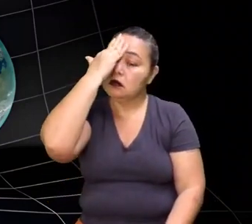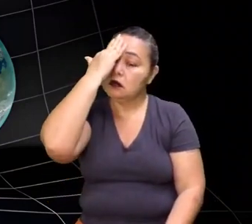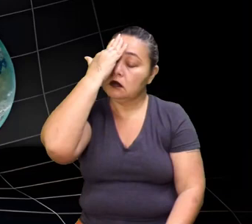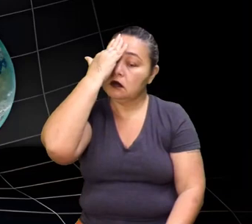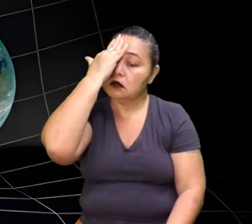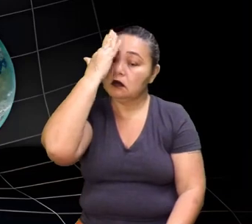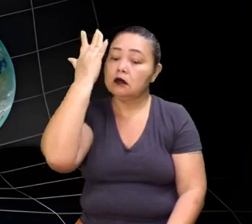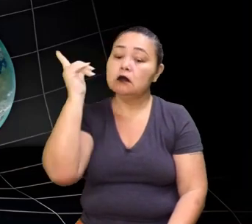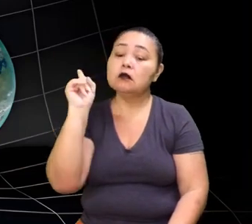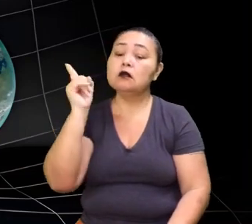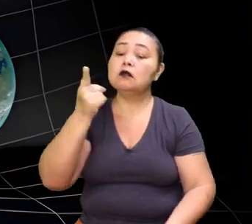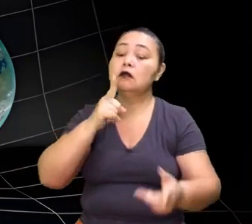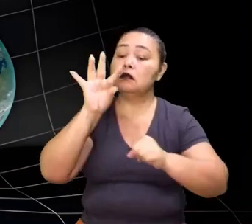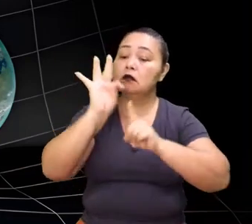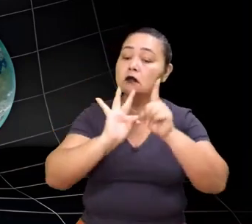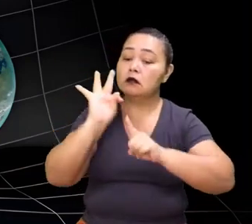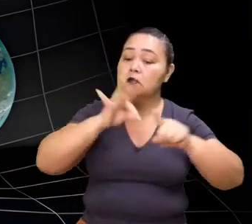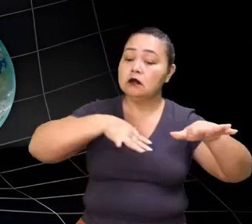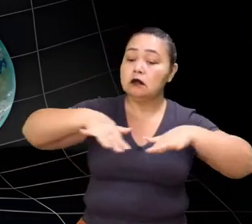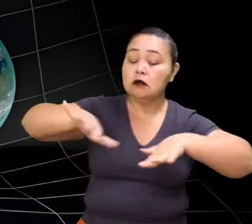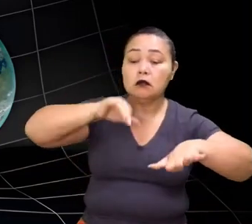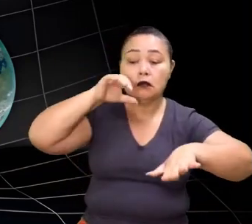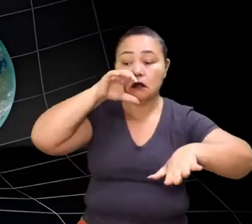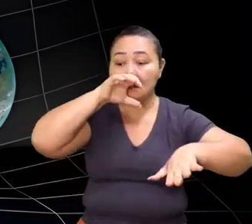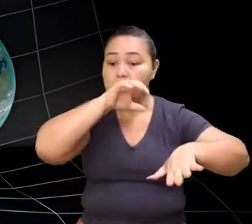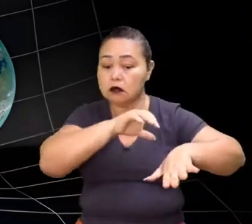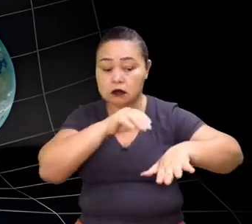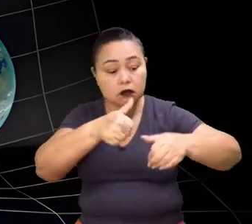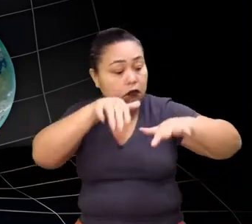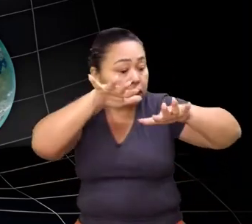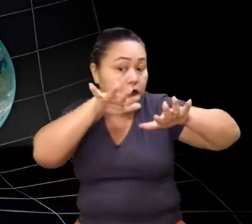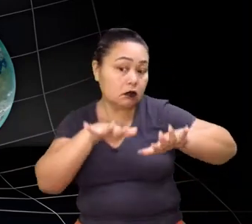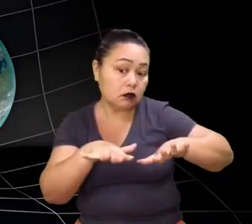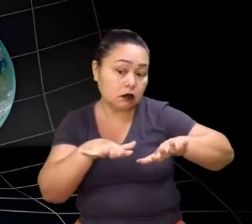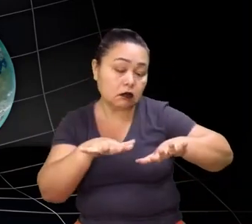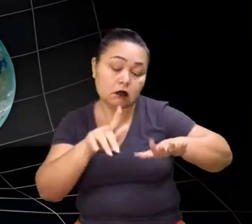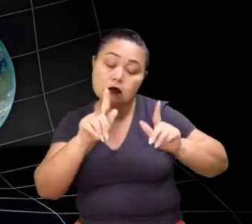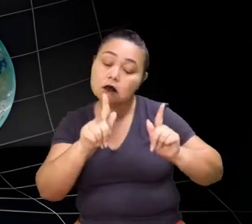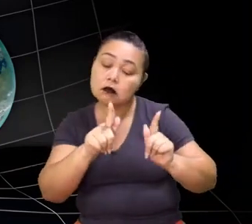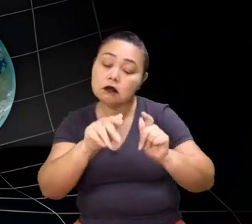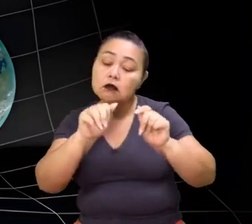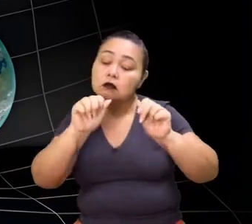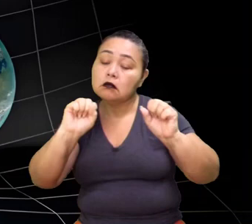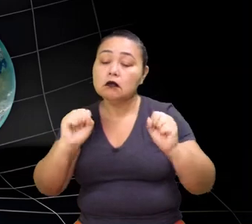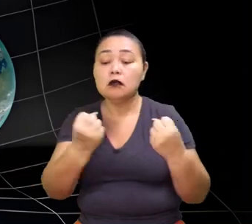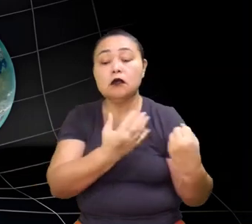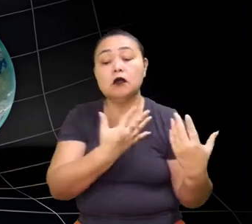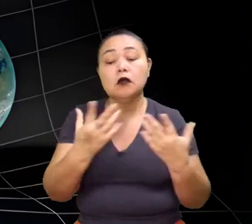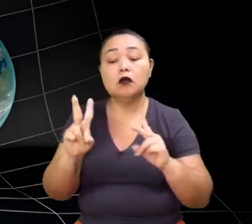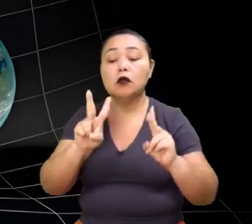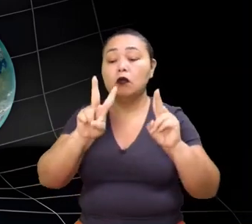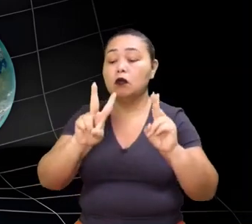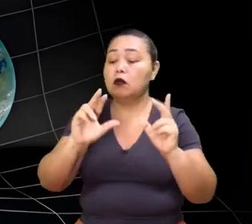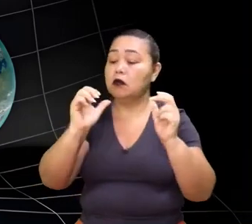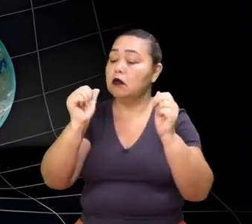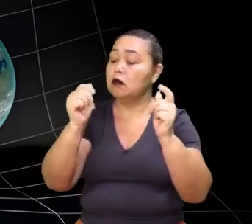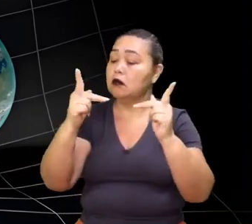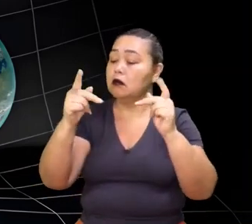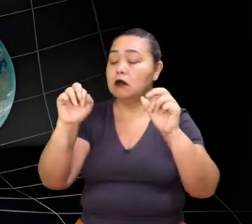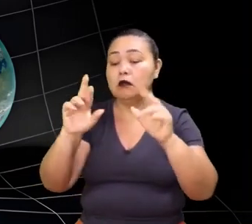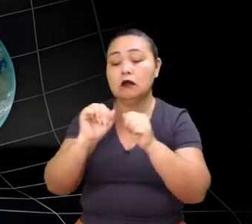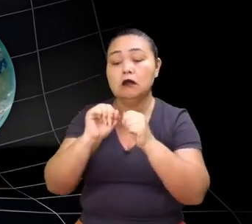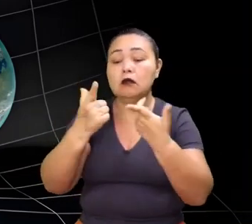equipamento termodinâmico ele esquenta Aonde ele está Porque o gás ou no caso do vapor da máquina térmica